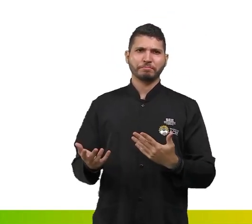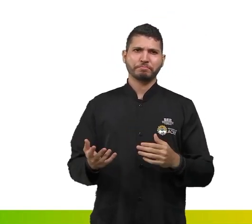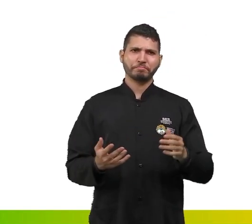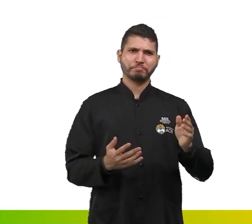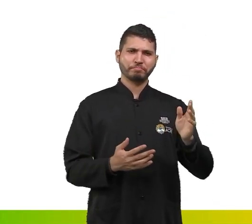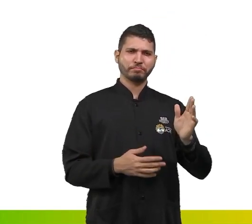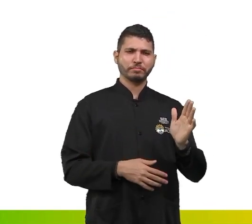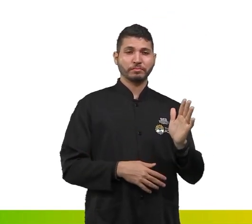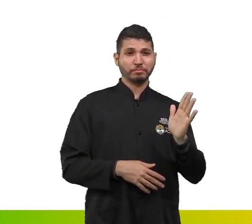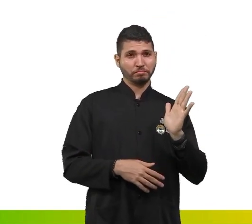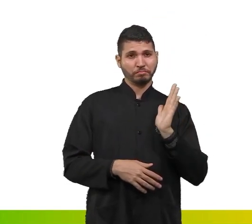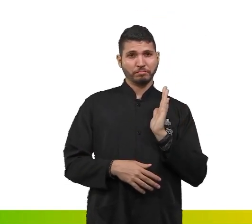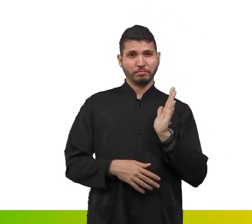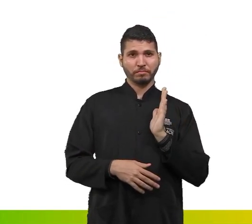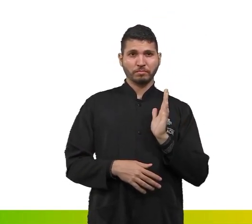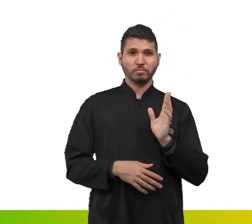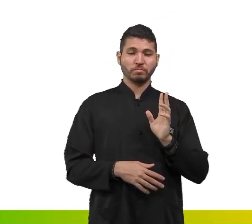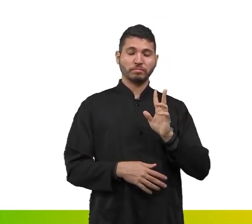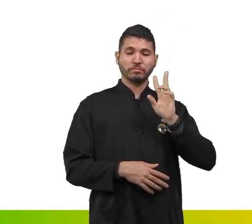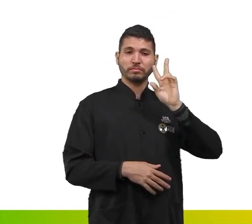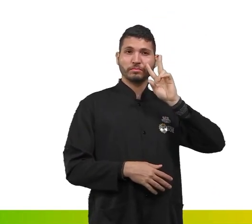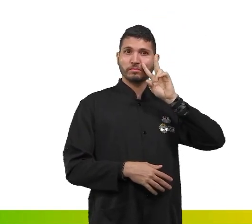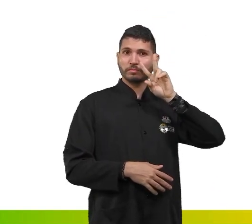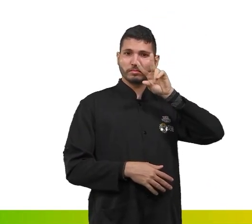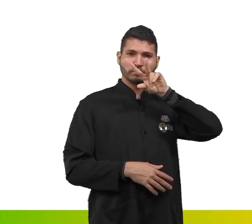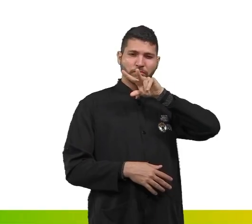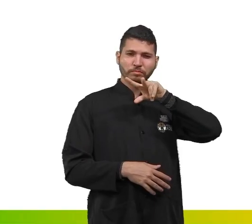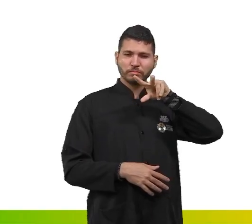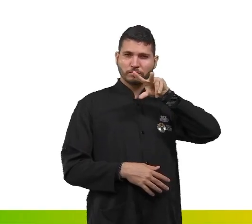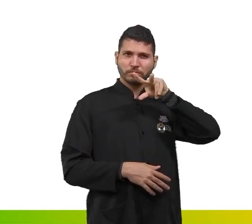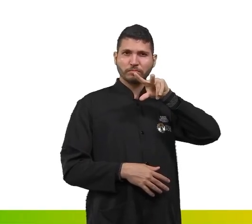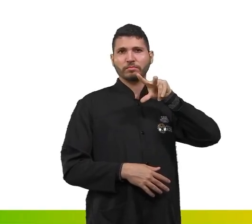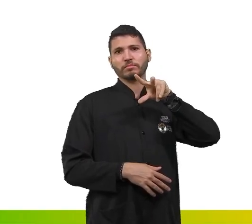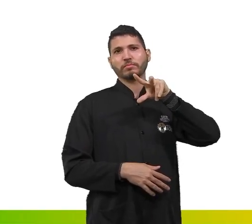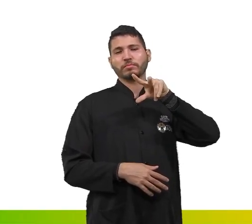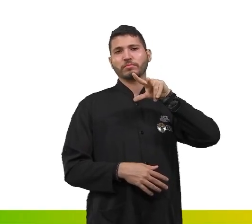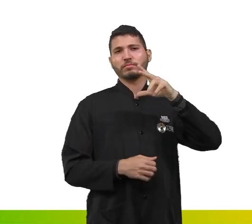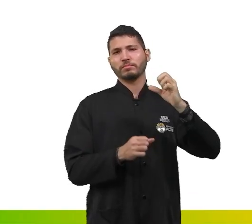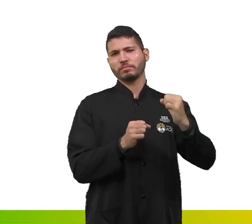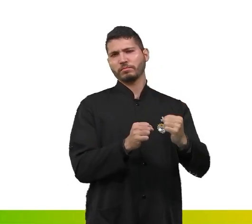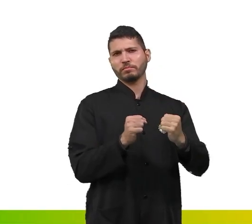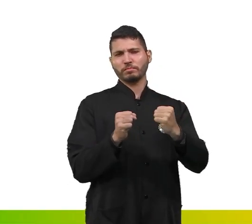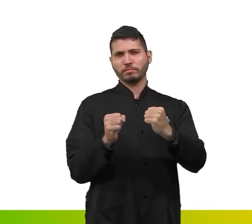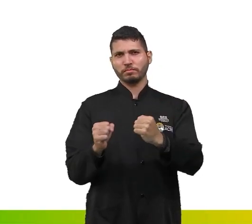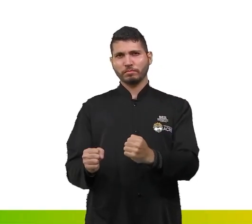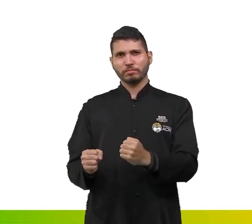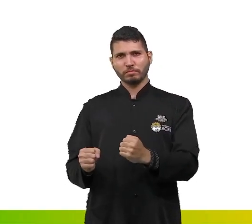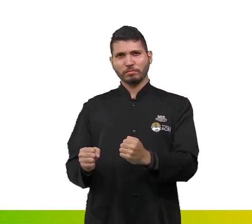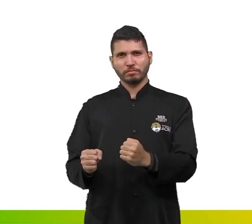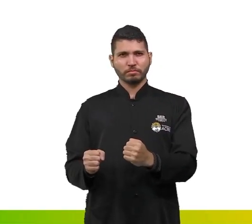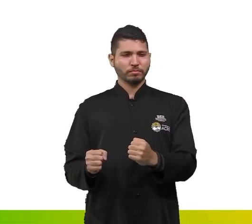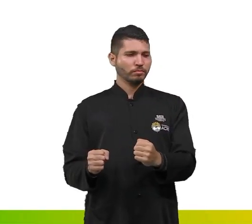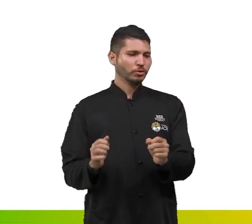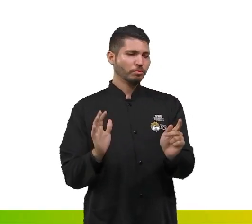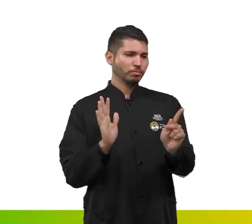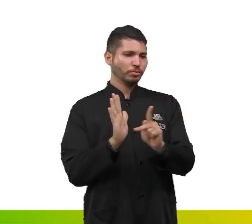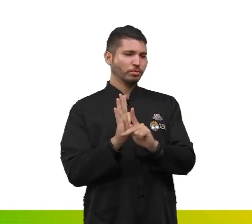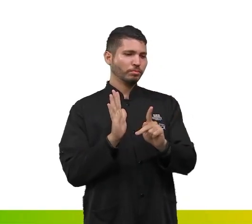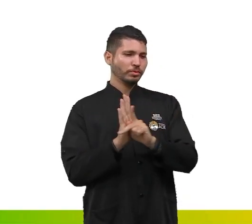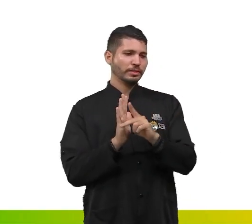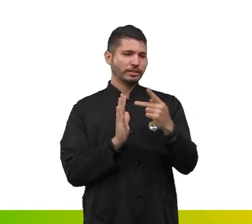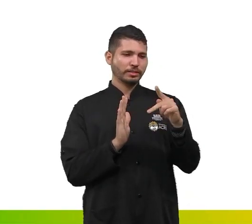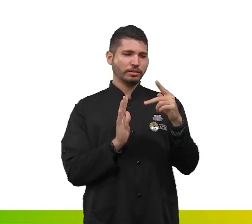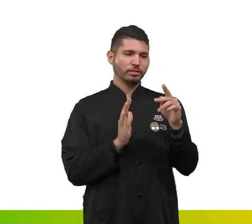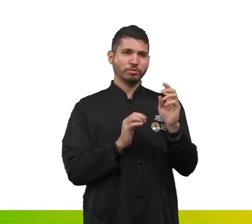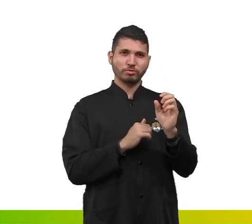esse olhar imponente, é um rei. O poder agora está concentrado nas mãos desse rei.